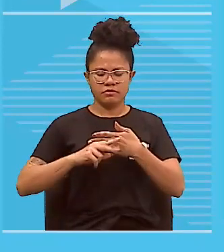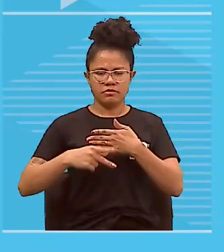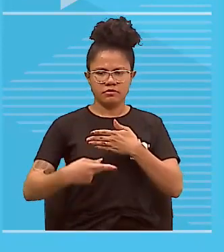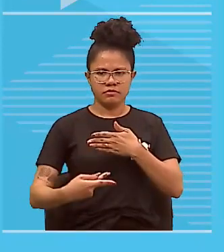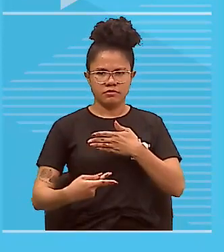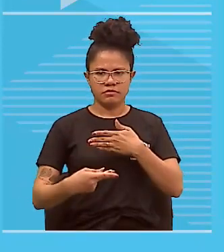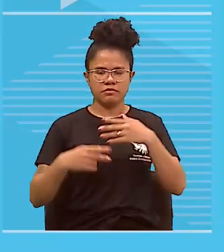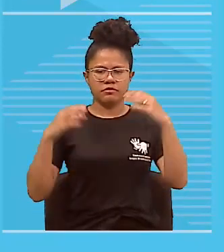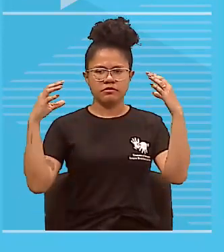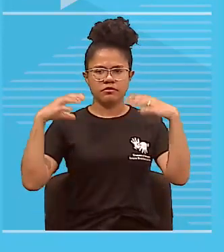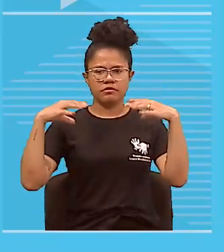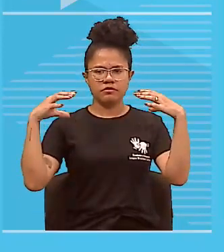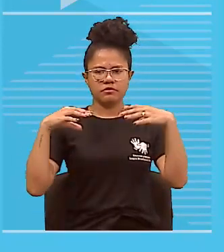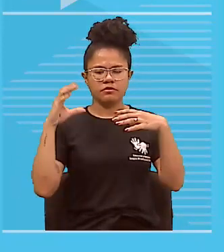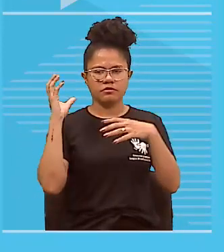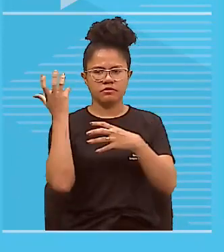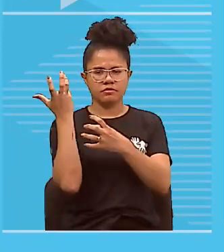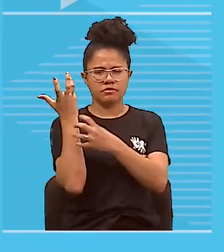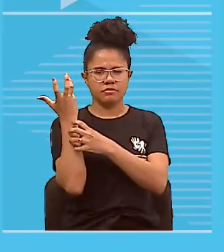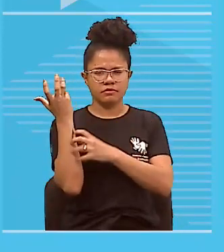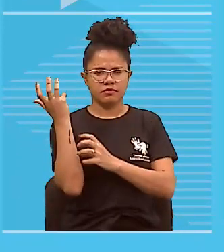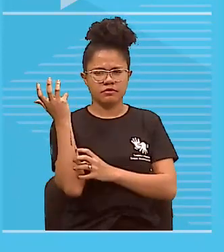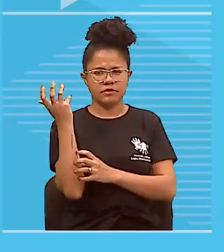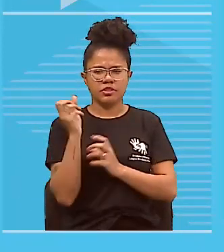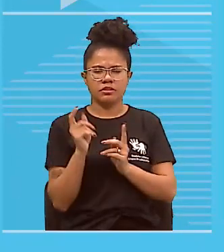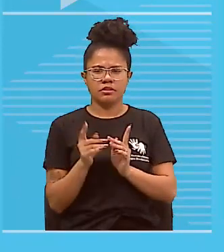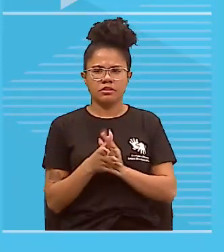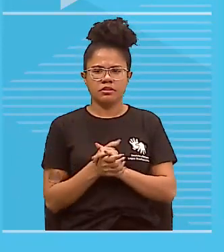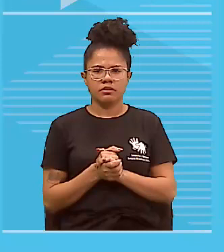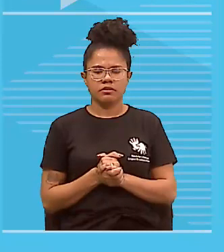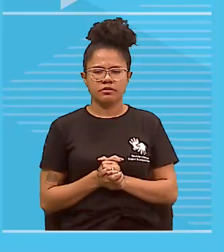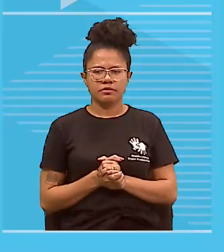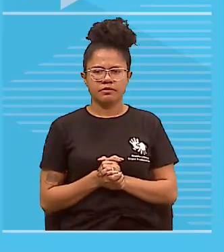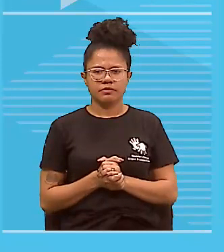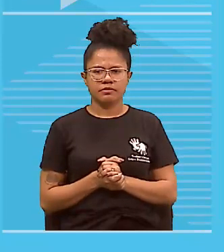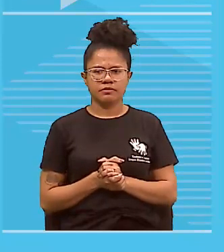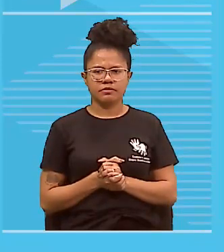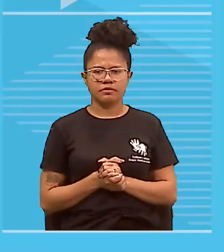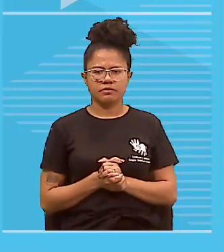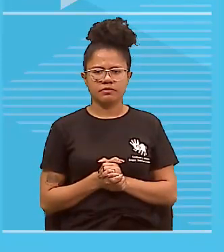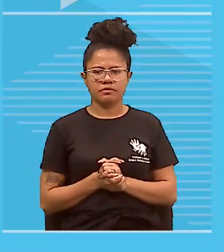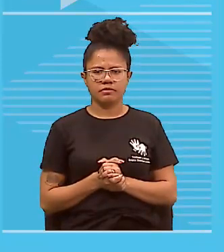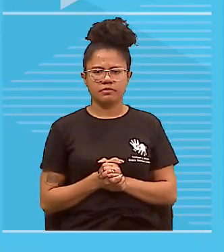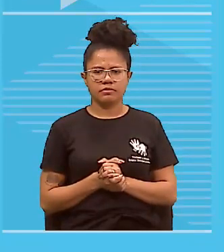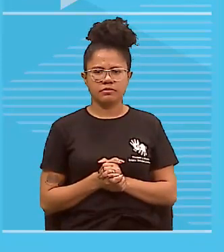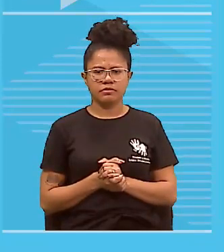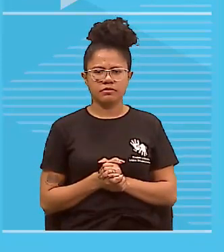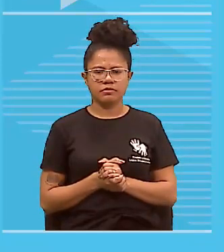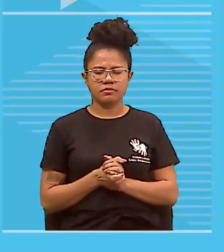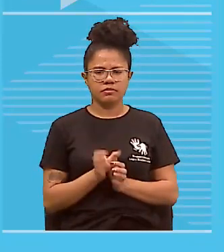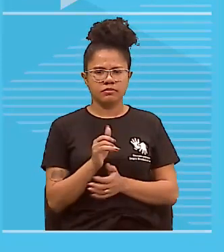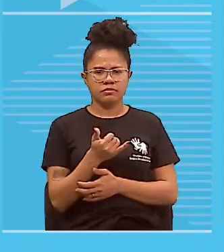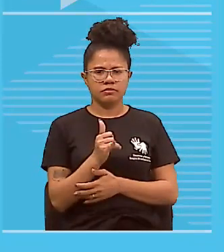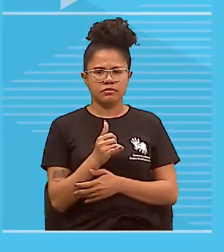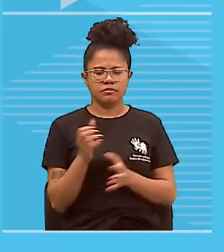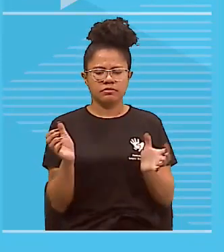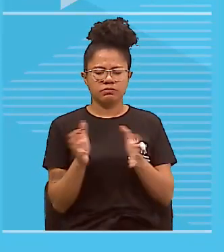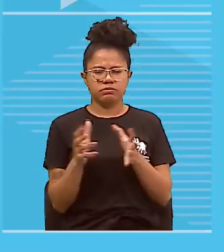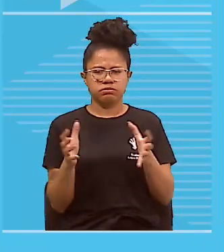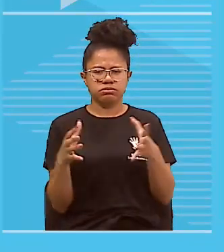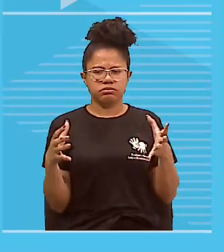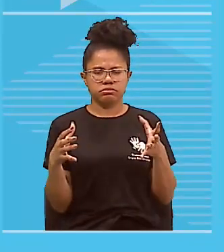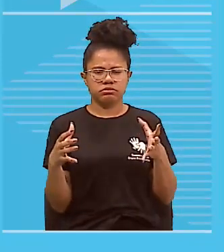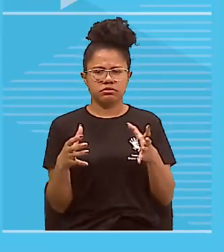dessa chuva ácida, tá certo? A energia nuclear, mesmo sem acidentes, ela polui também? Olha, a